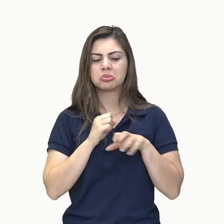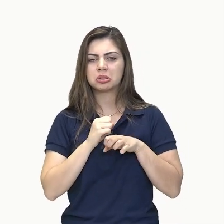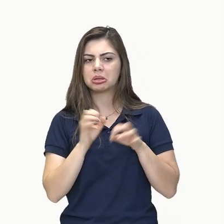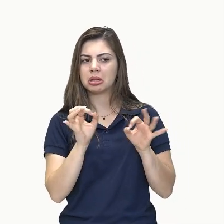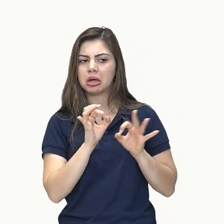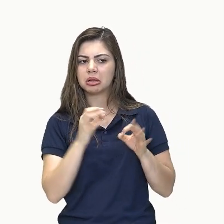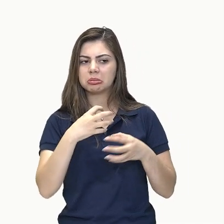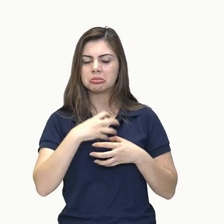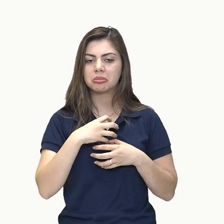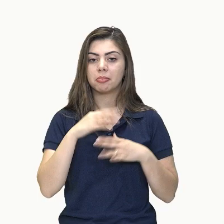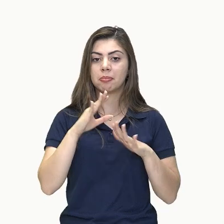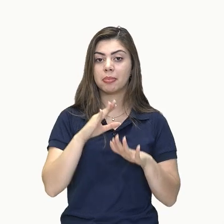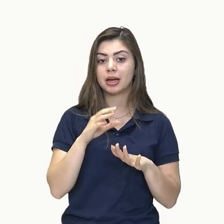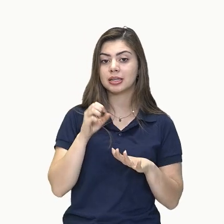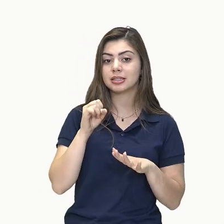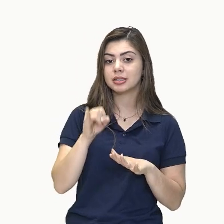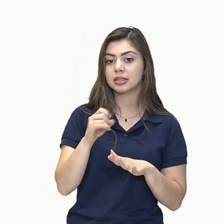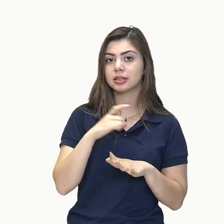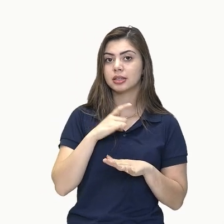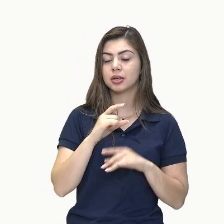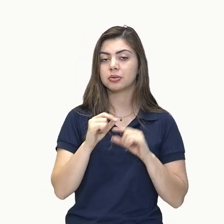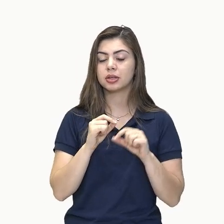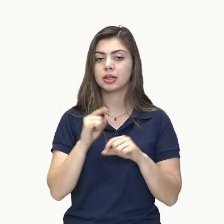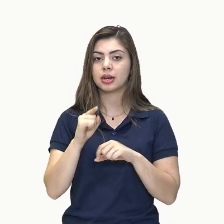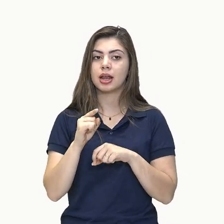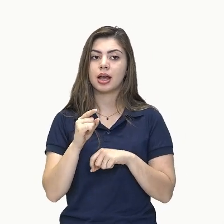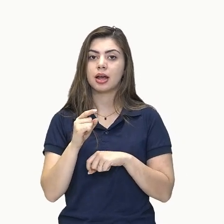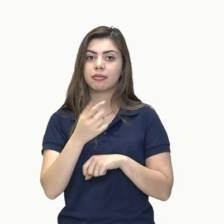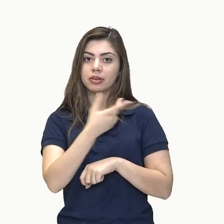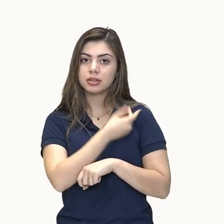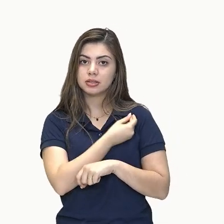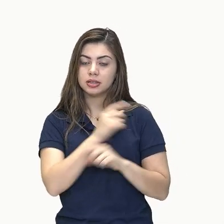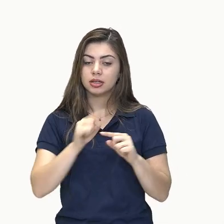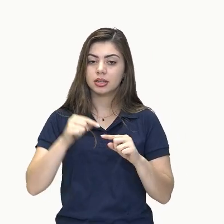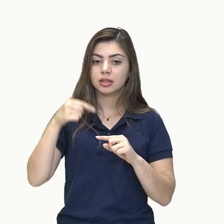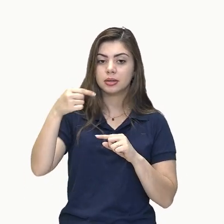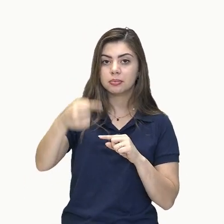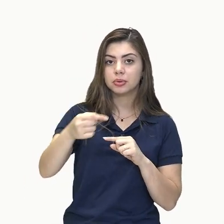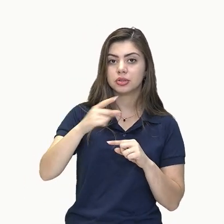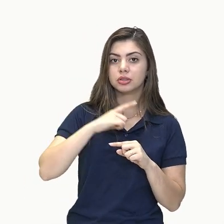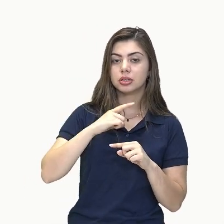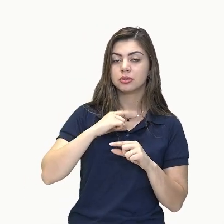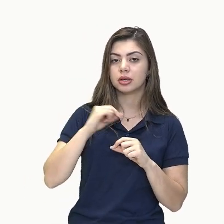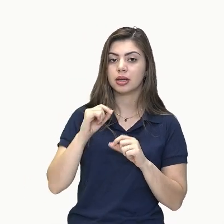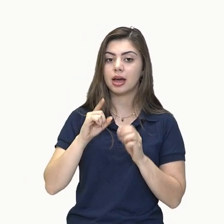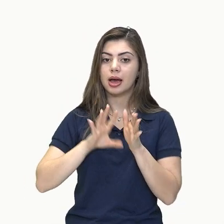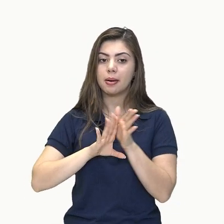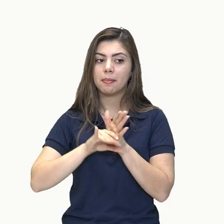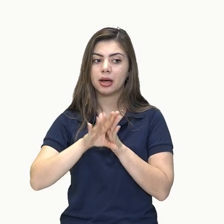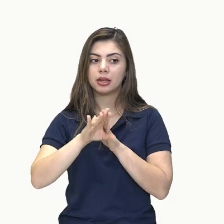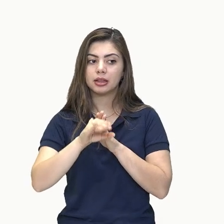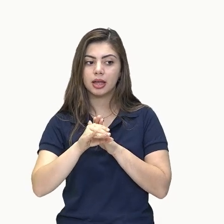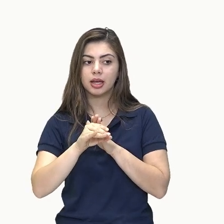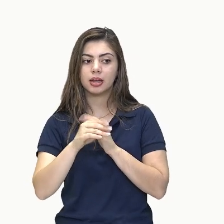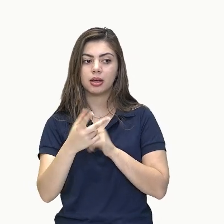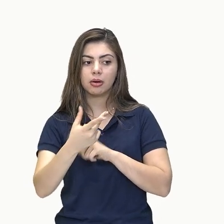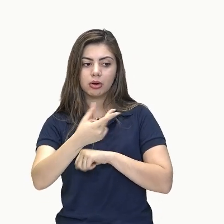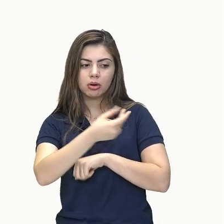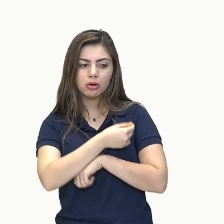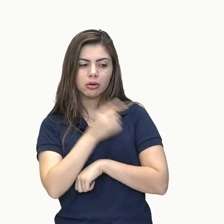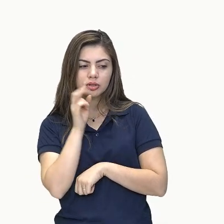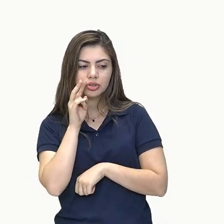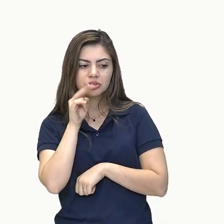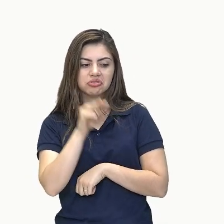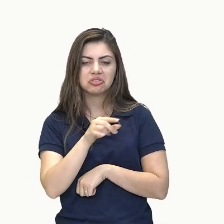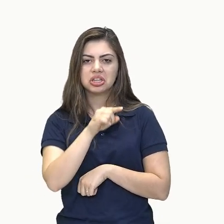a bactéria ativa nesses animais, após a vacinação, elas se apresentavam imunes e surge assim